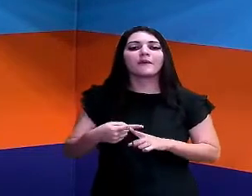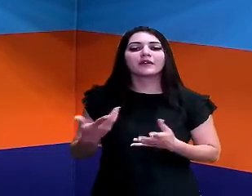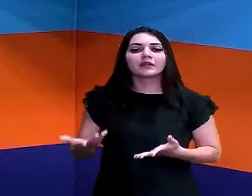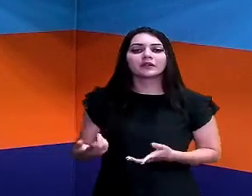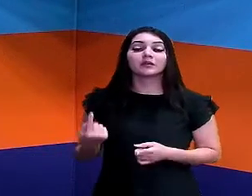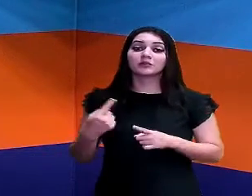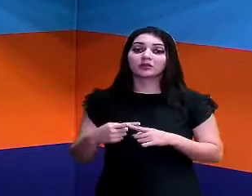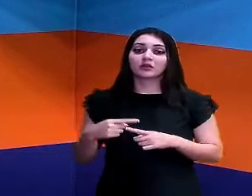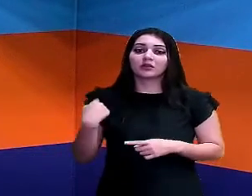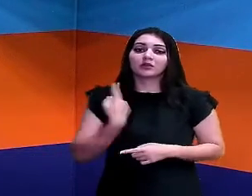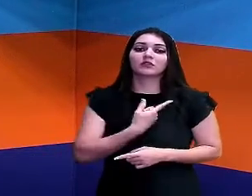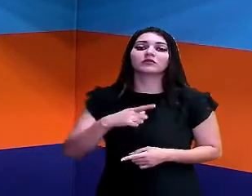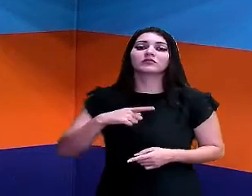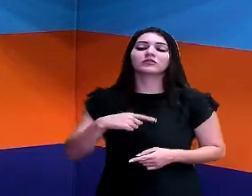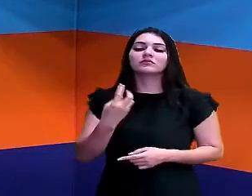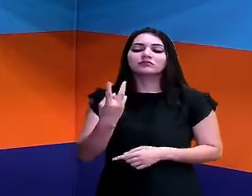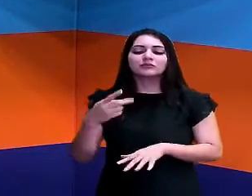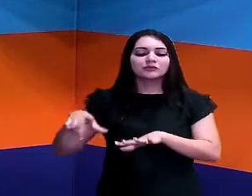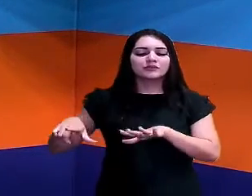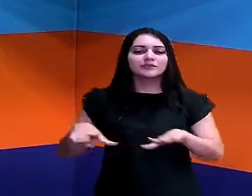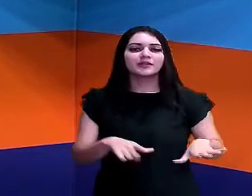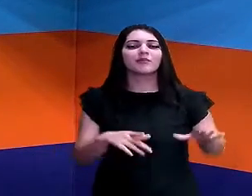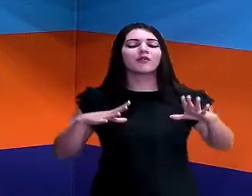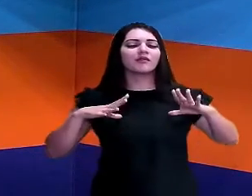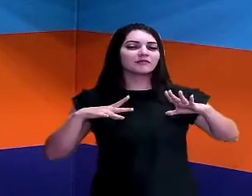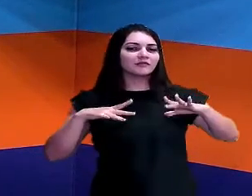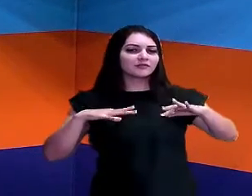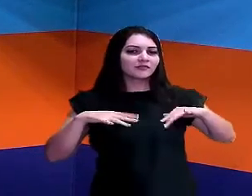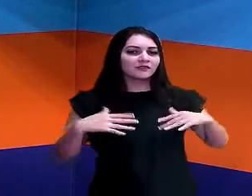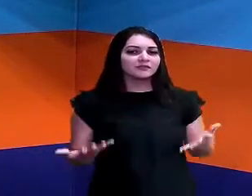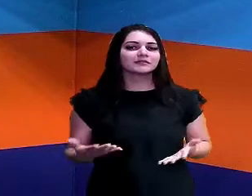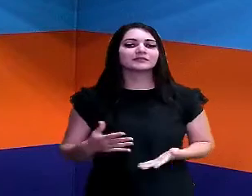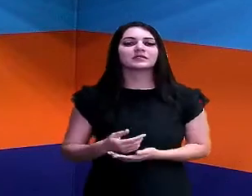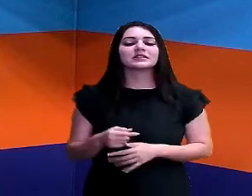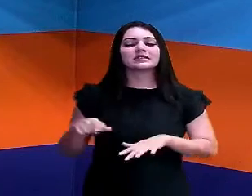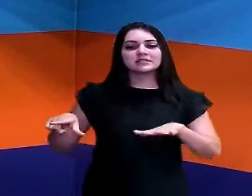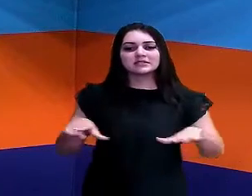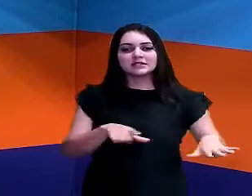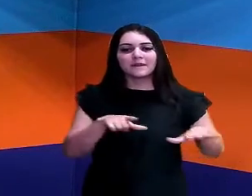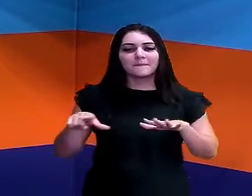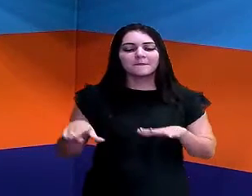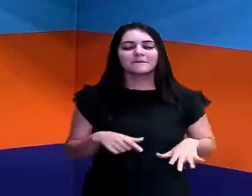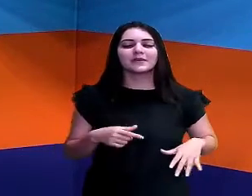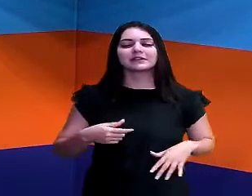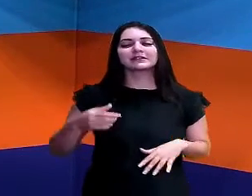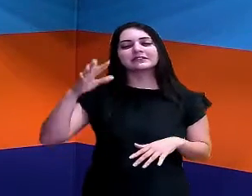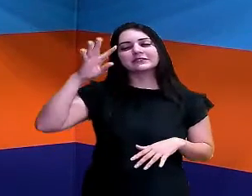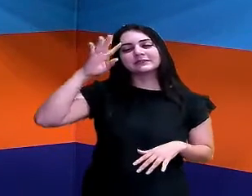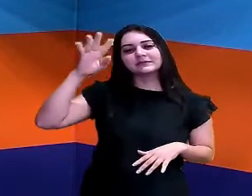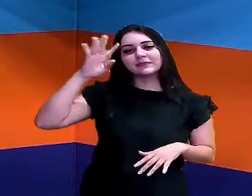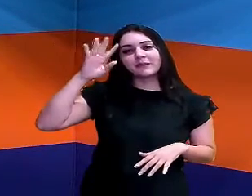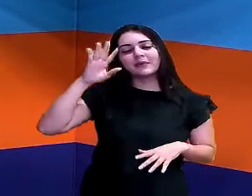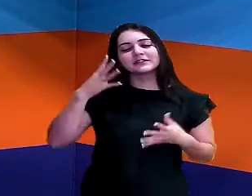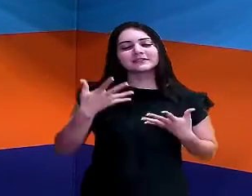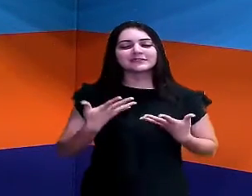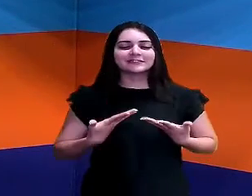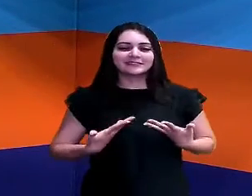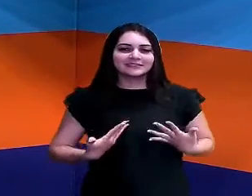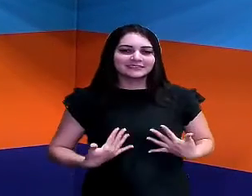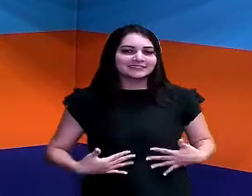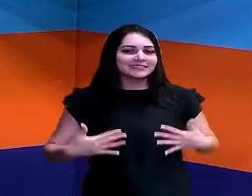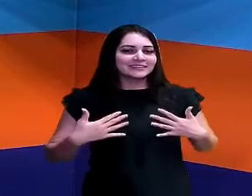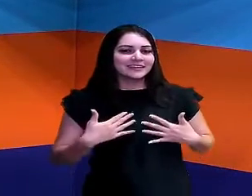ter aí 2 semaninhas de recesso, aquela semaninha para você descansar a mente, mas não quer dizer